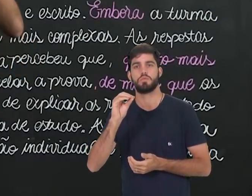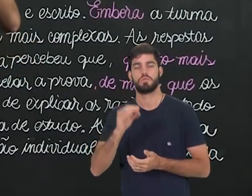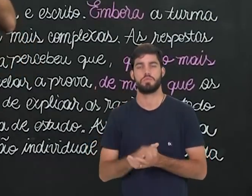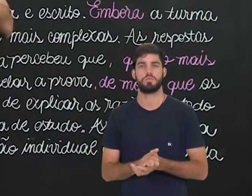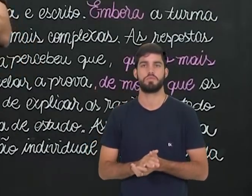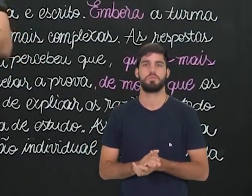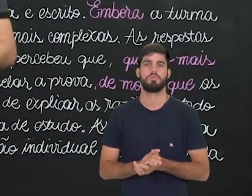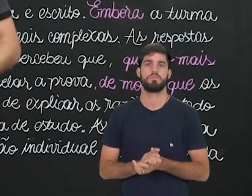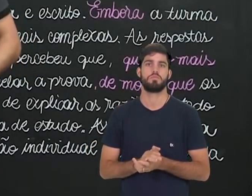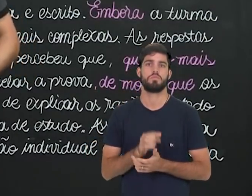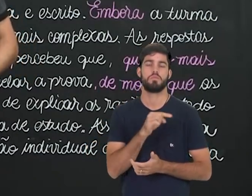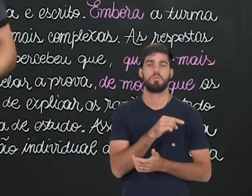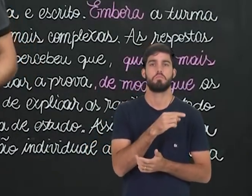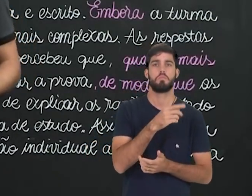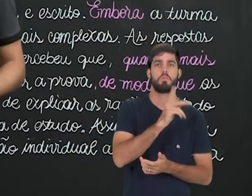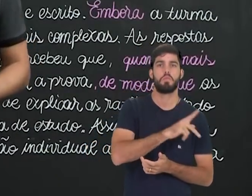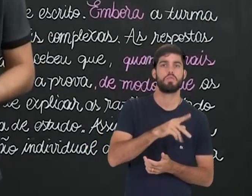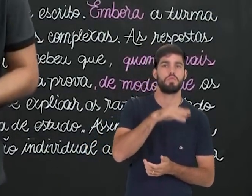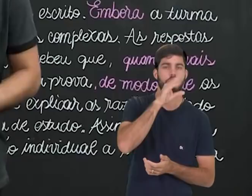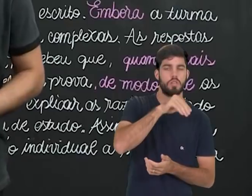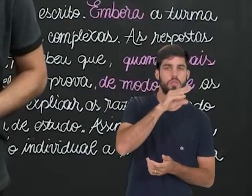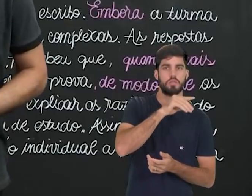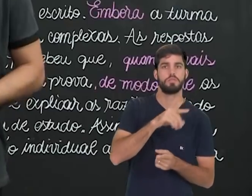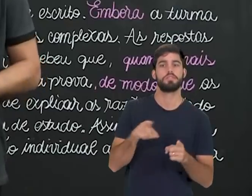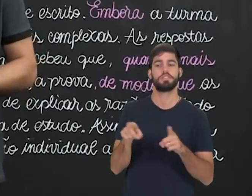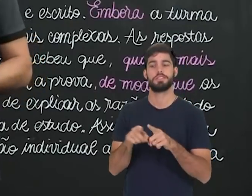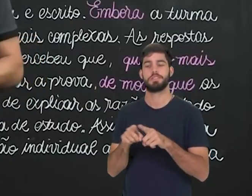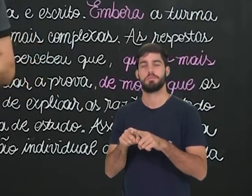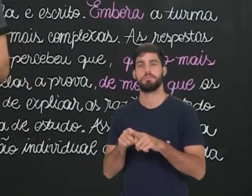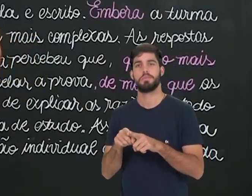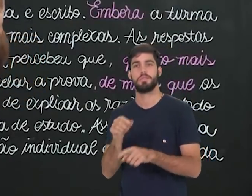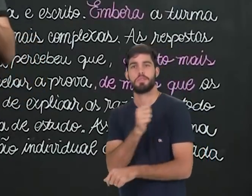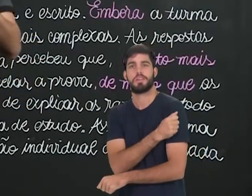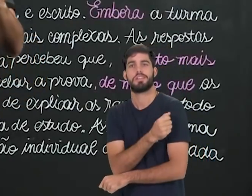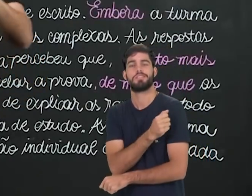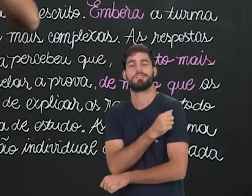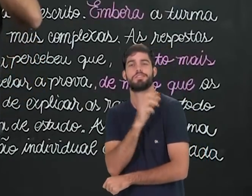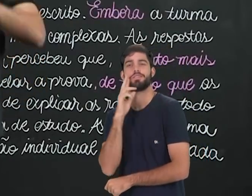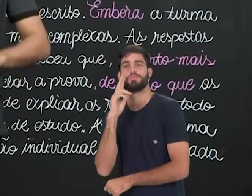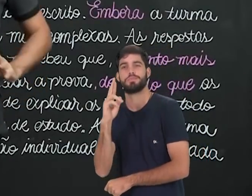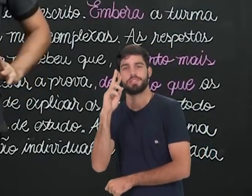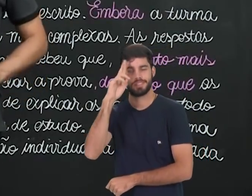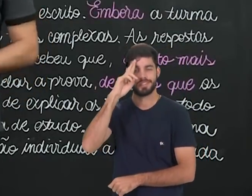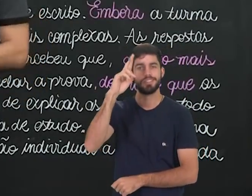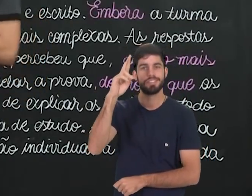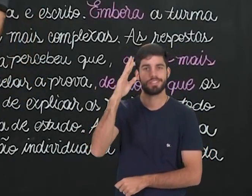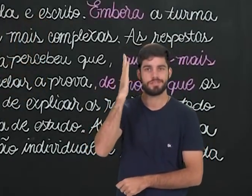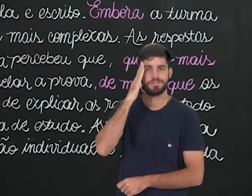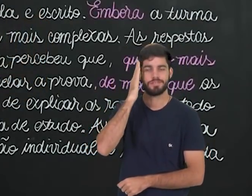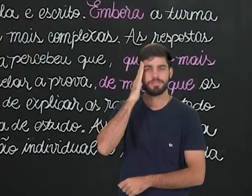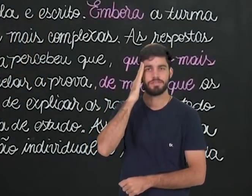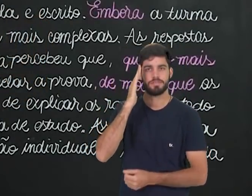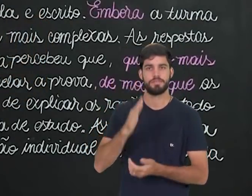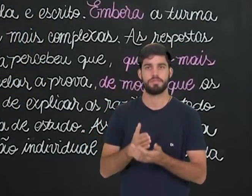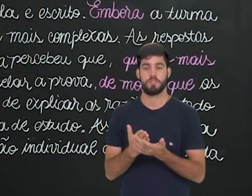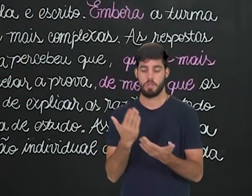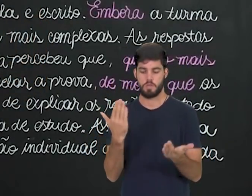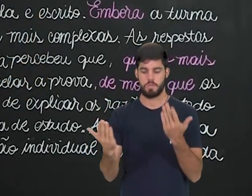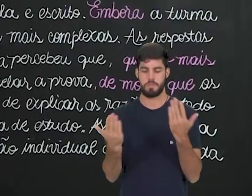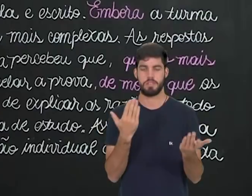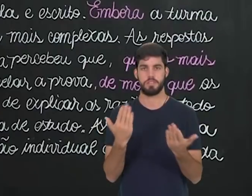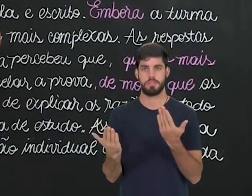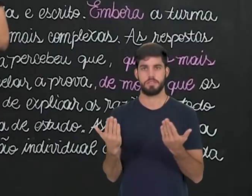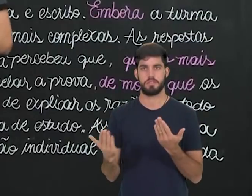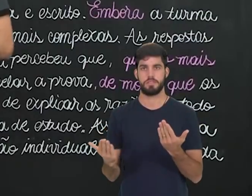tanto o professor falou quanto os alunos responderam ao diretor. Ou seja, há uma relação aí de